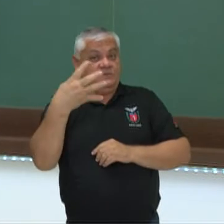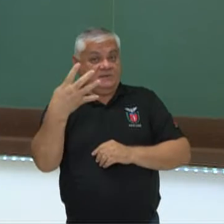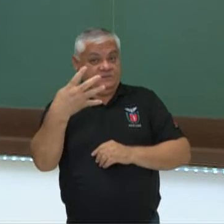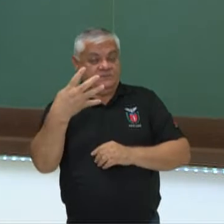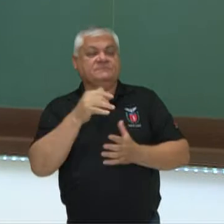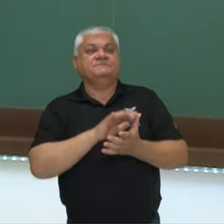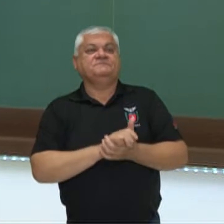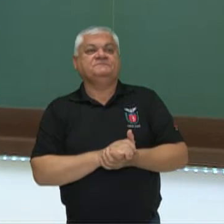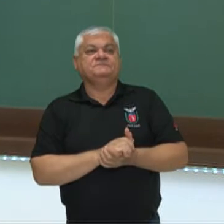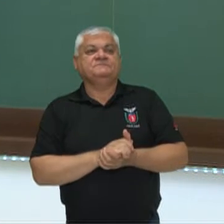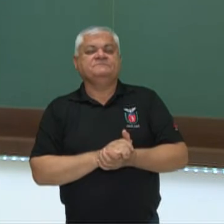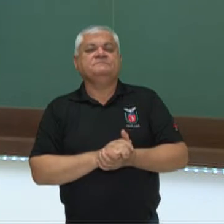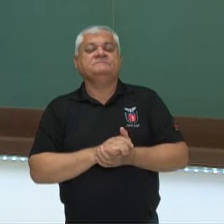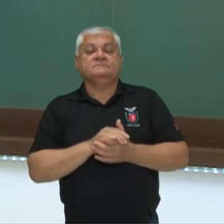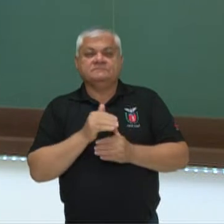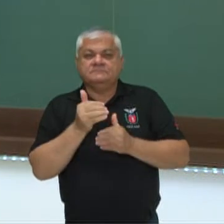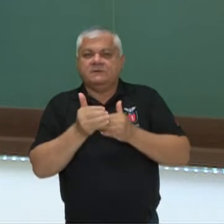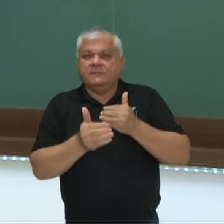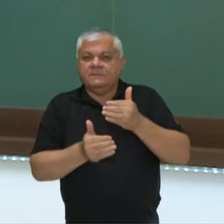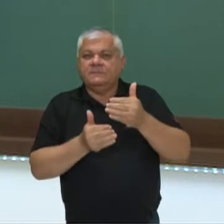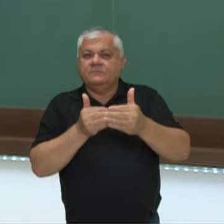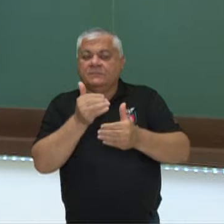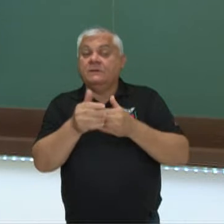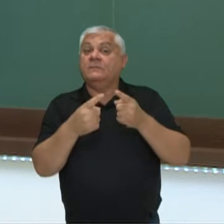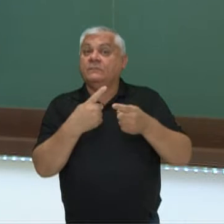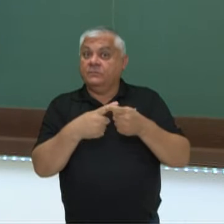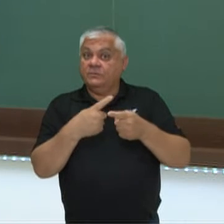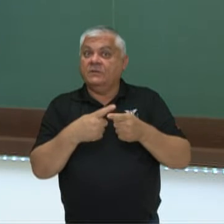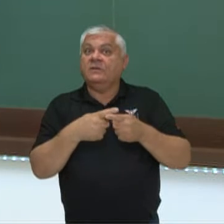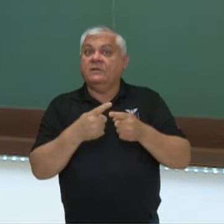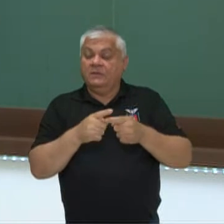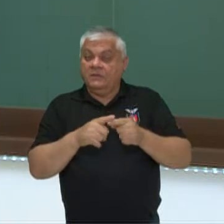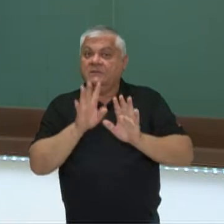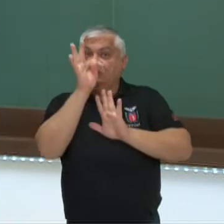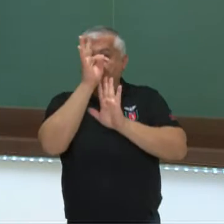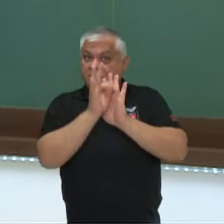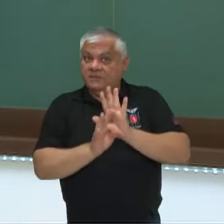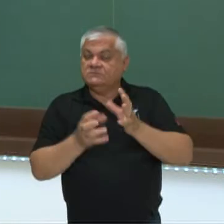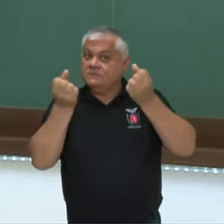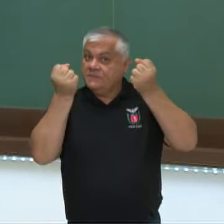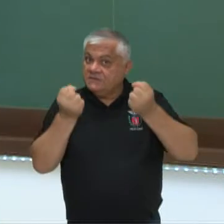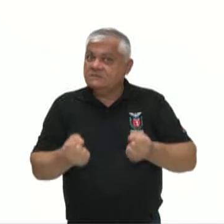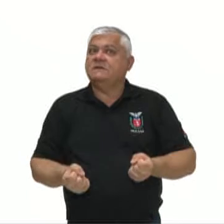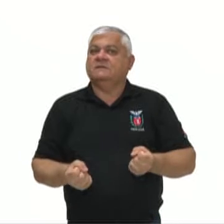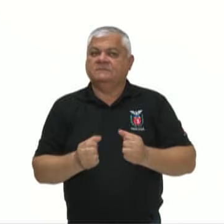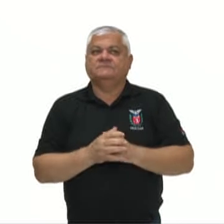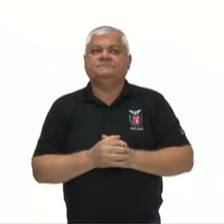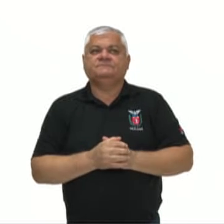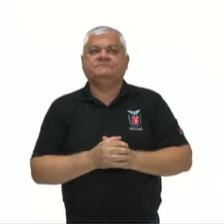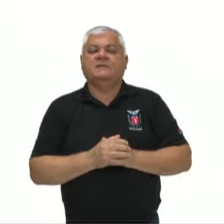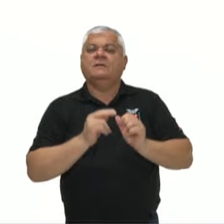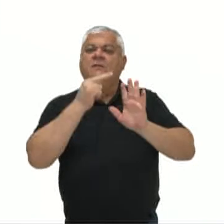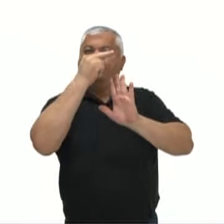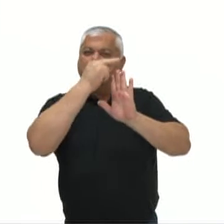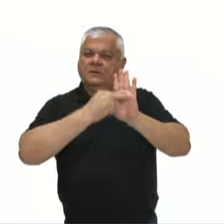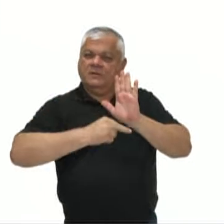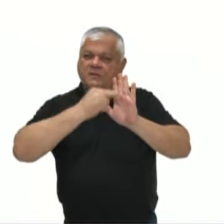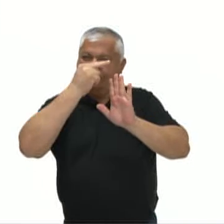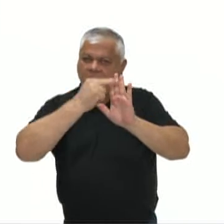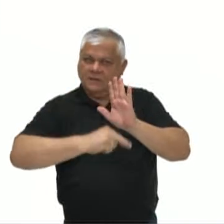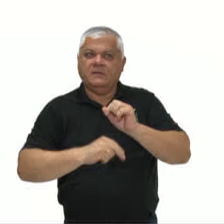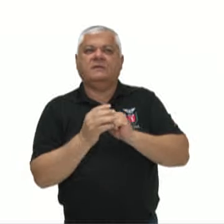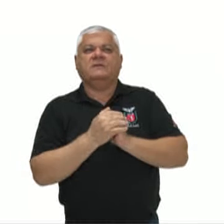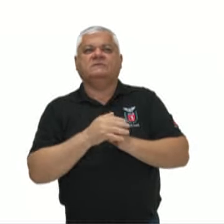reflexão 4. A gente está indo passo a passo, porque esse texto de fato é difícil, né? Releia estes